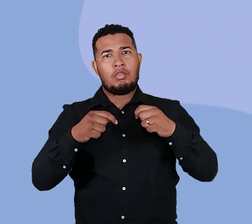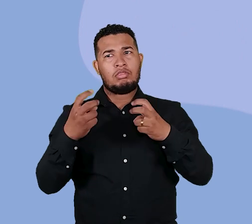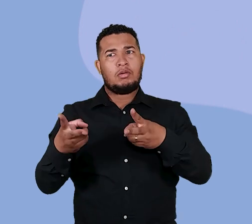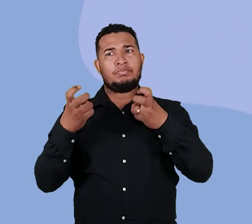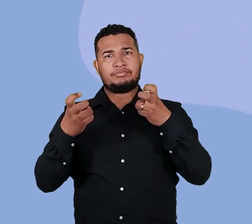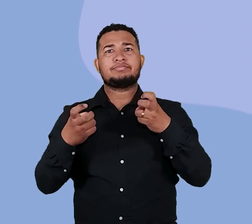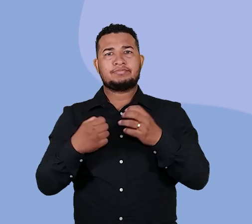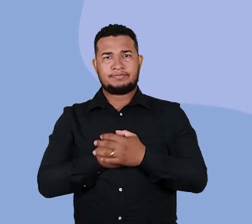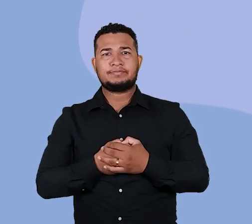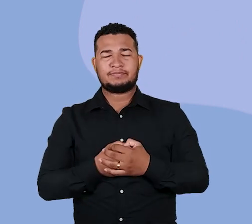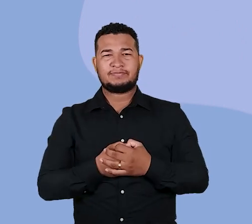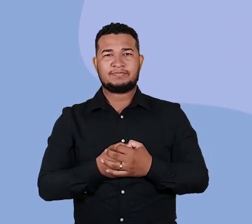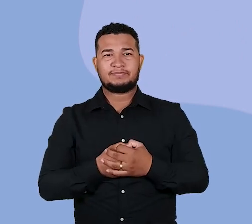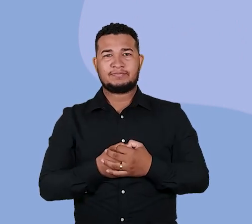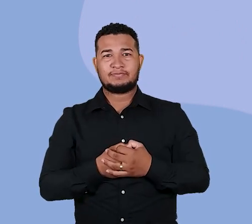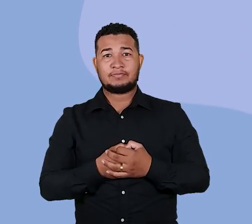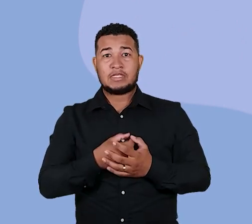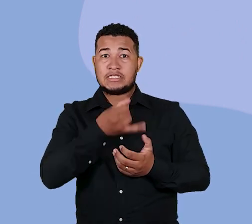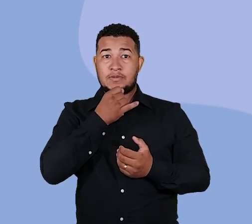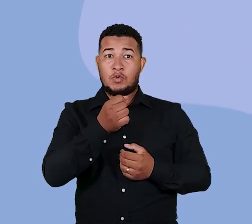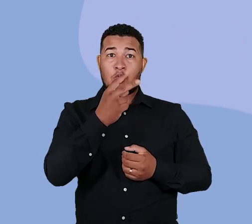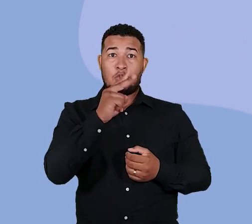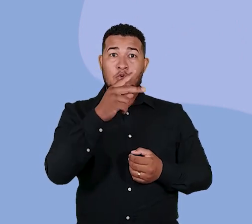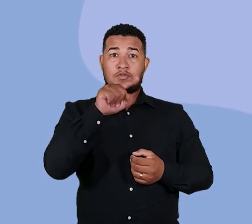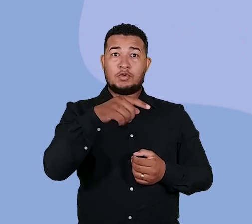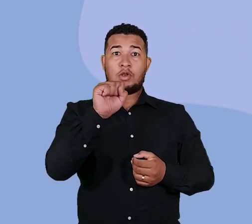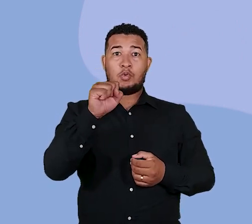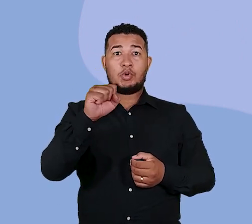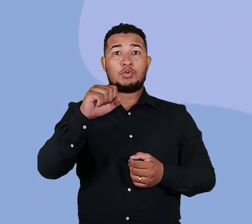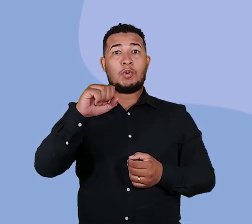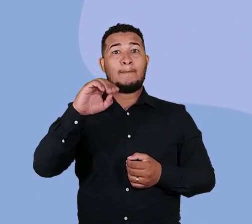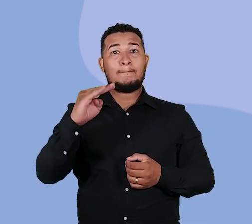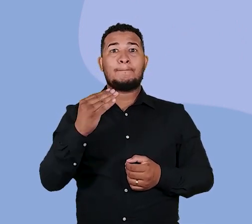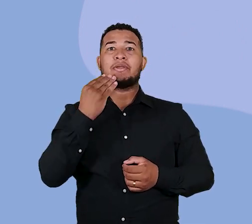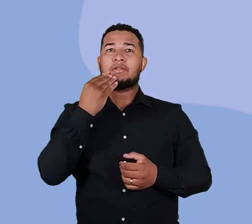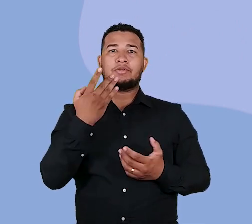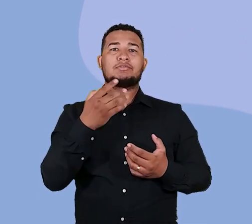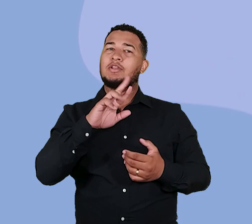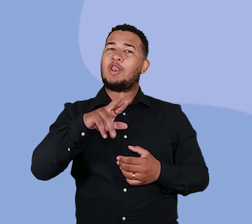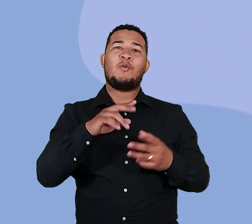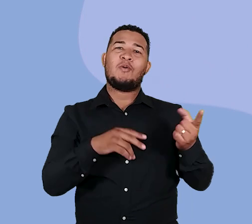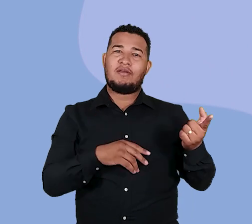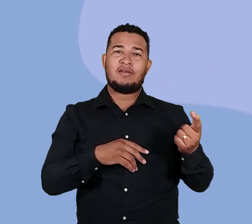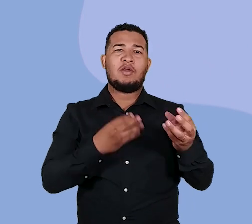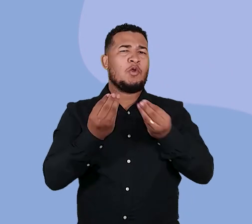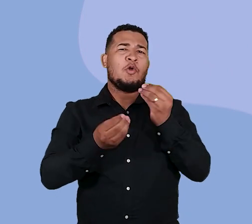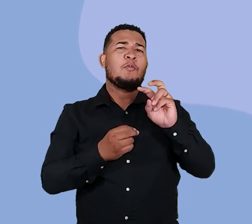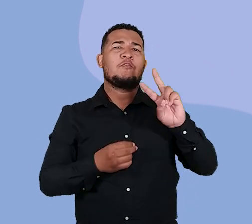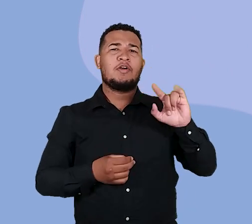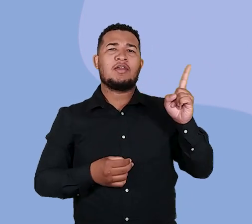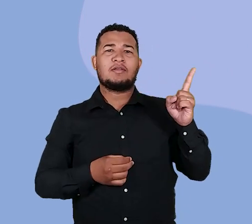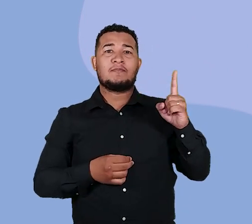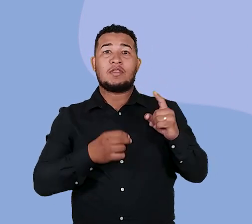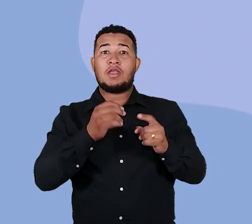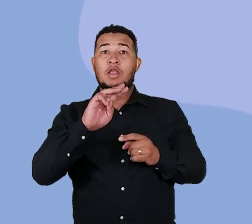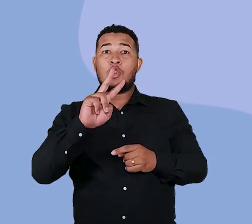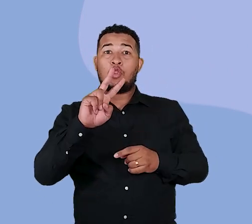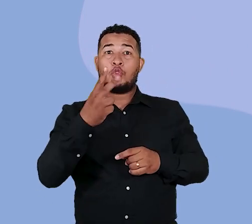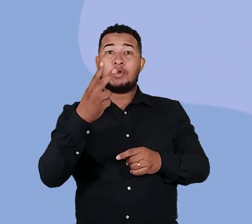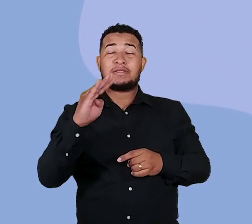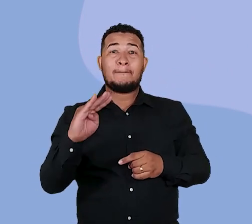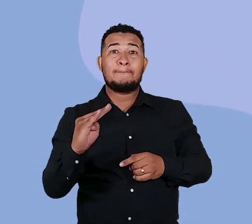essa leitura? Olha só, 2,8 bilhões. Você não vai ler assim, né? Como é que você lê isso daí?